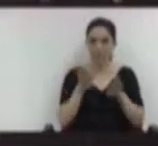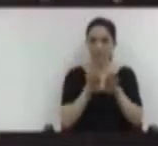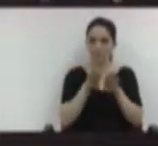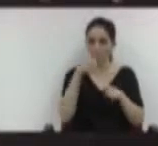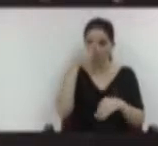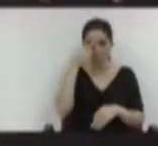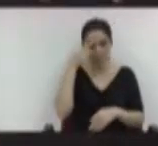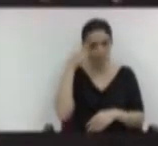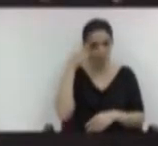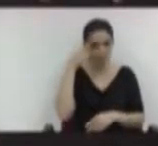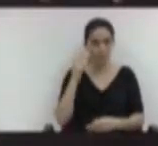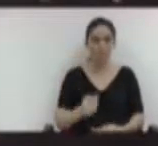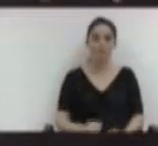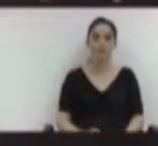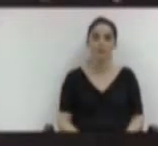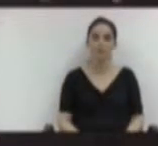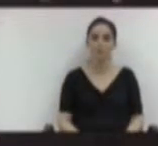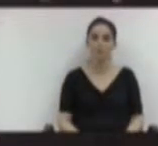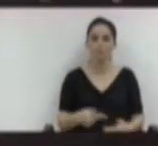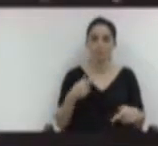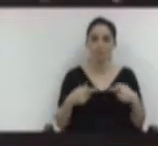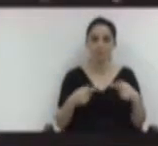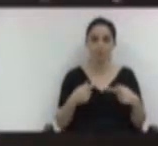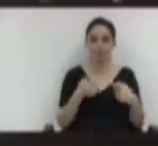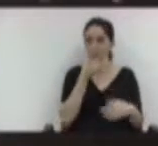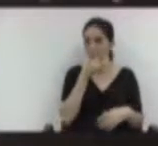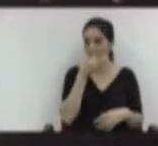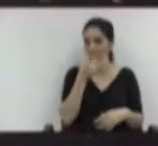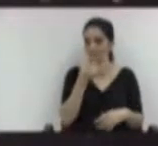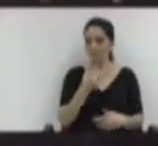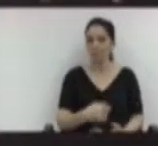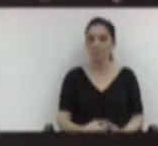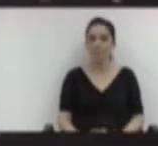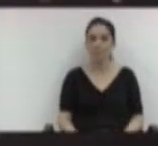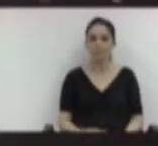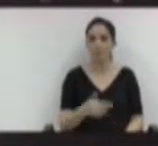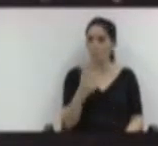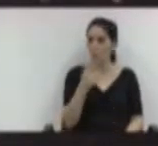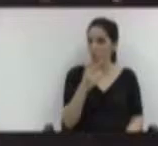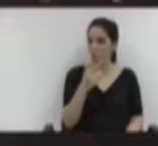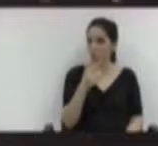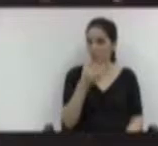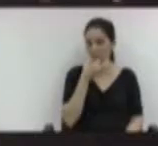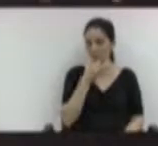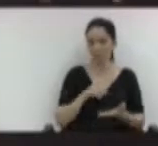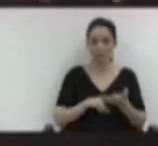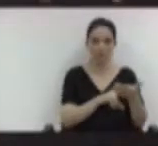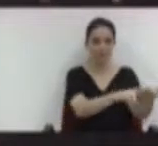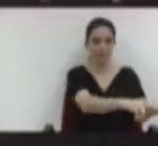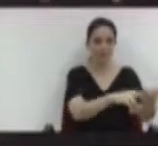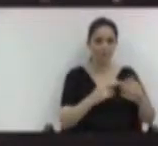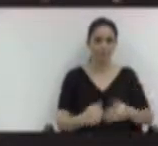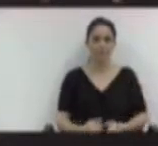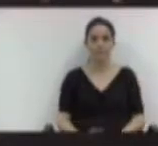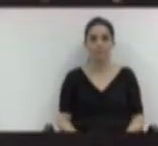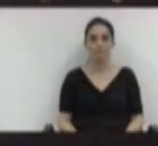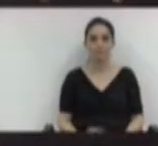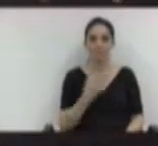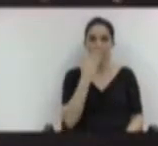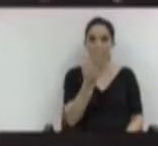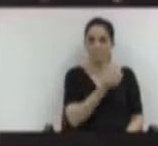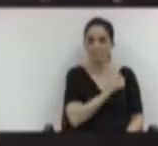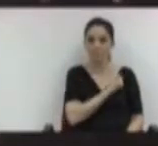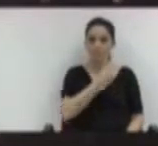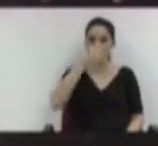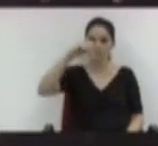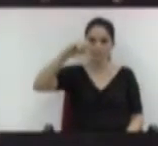O requerimento número 914 está em discussão. Não havendo quem queira, encaminhe-se ao Poder Executivo.